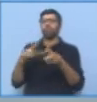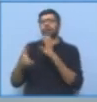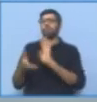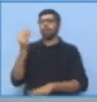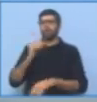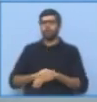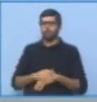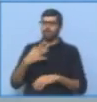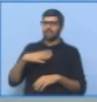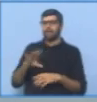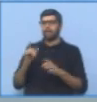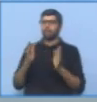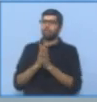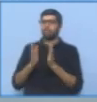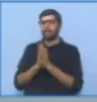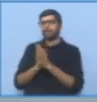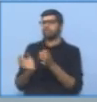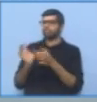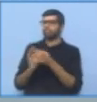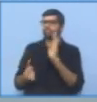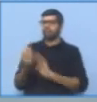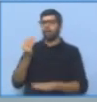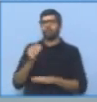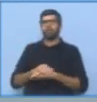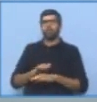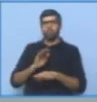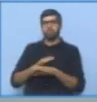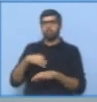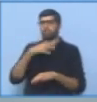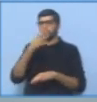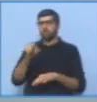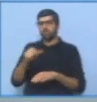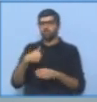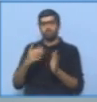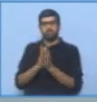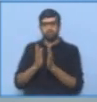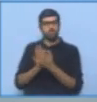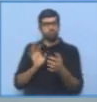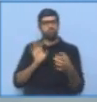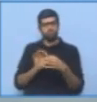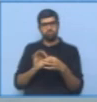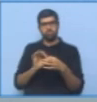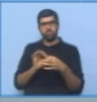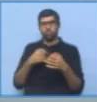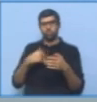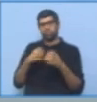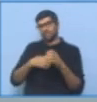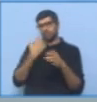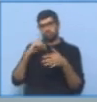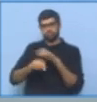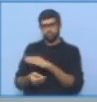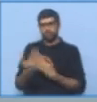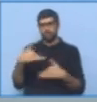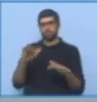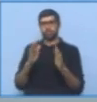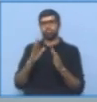mais litúrgico, talvez, aparentemente mais litúrgico, porque eu direi que este é profundamente litúrgico, num sentido mais profundo. Mas São